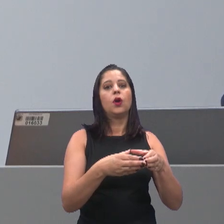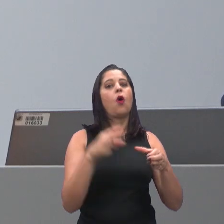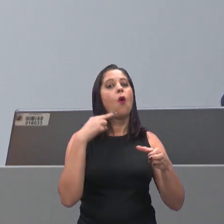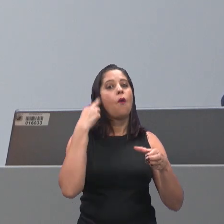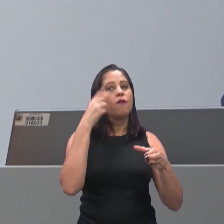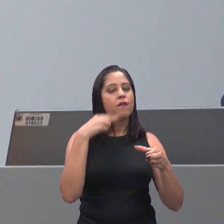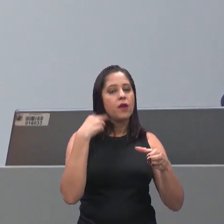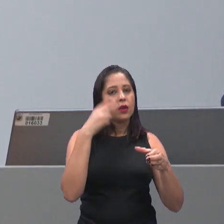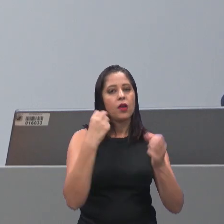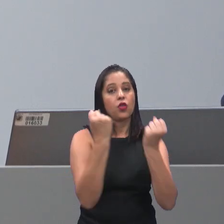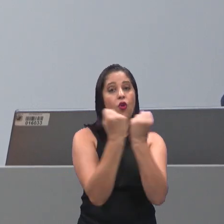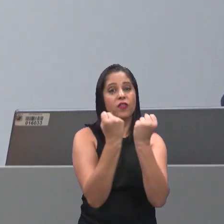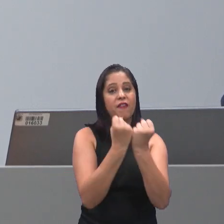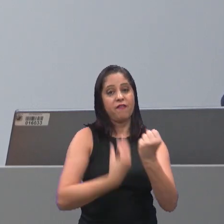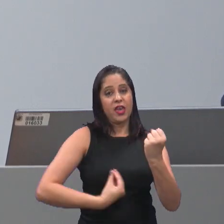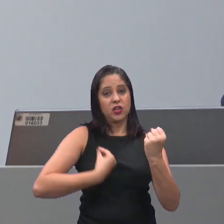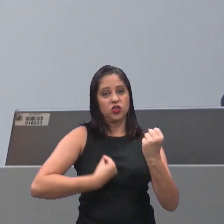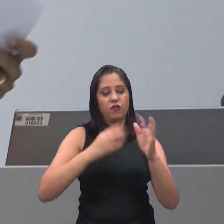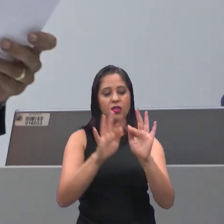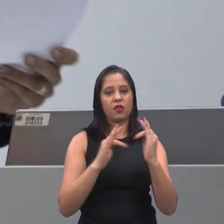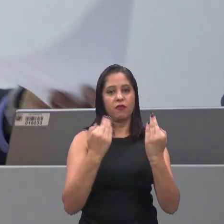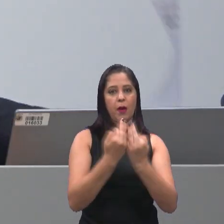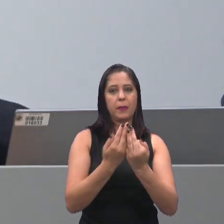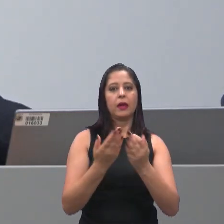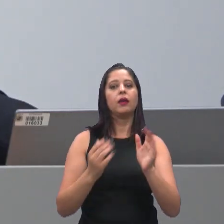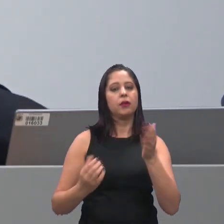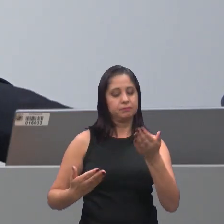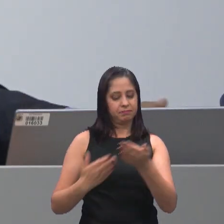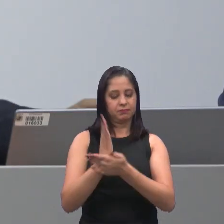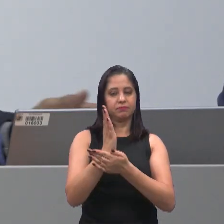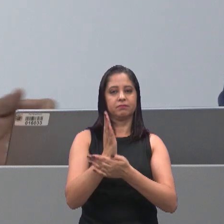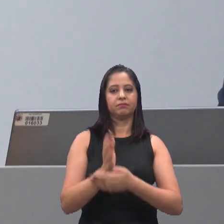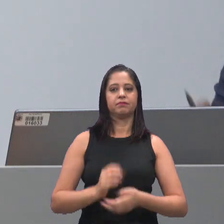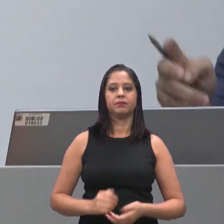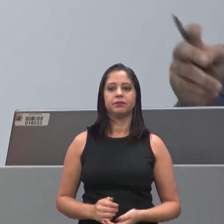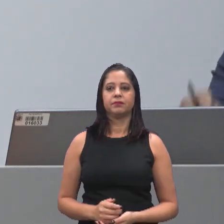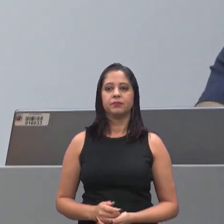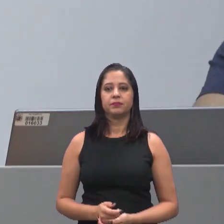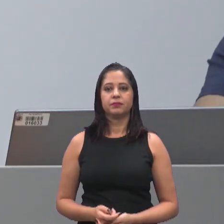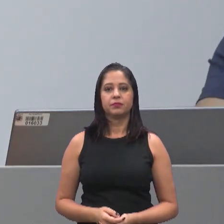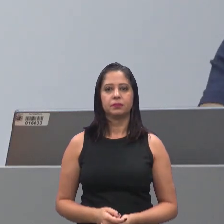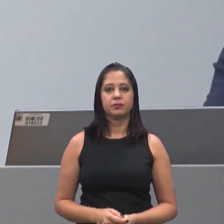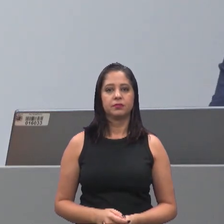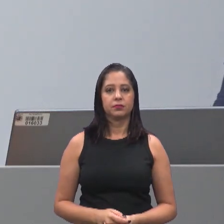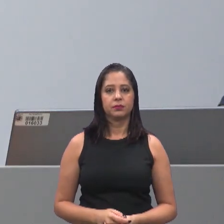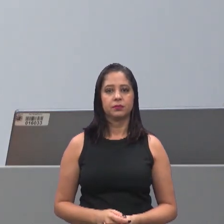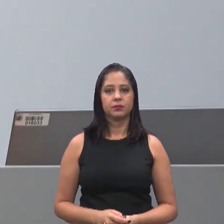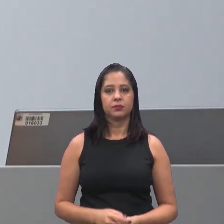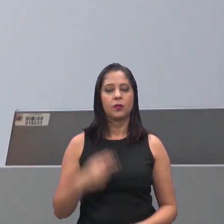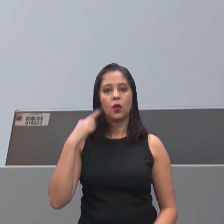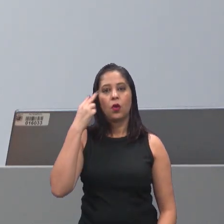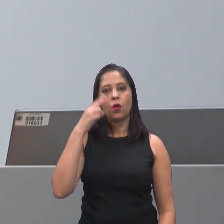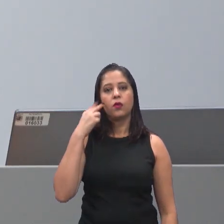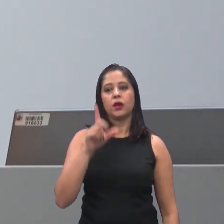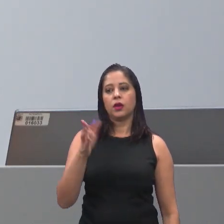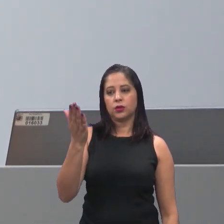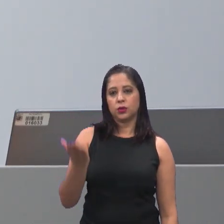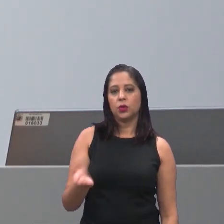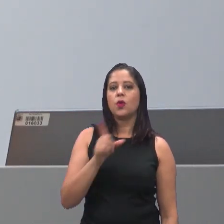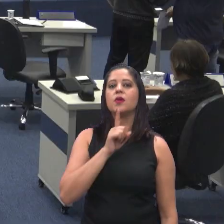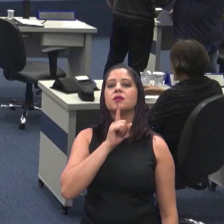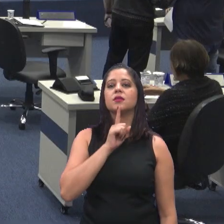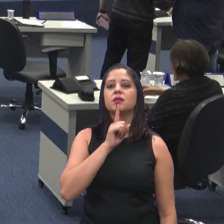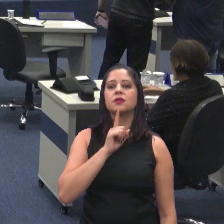Legisladores da Defesa da Vida e da Família está aprovada por unanimidade. Justificativo de votação, vereador Sérgio